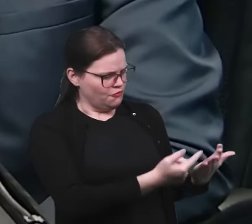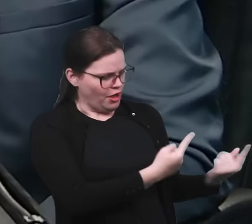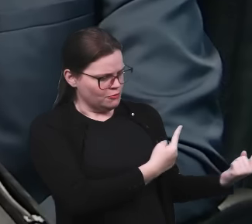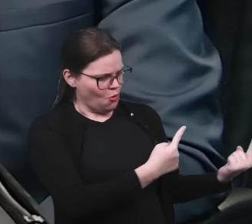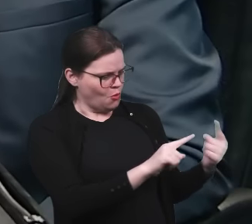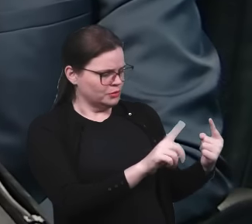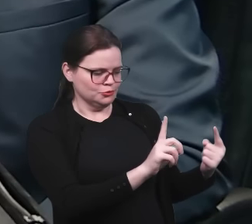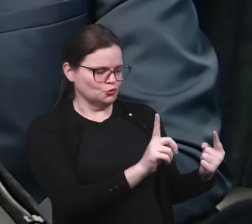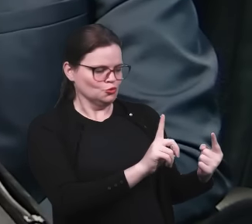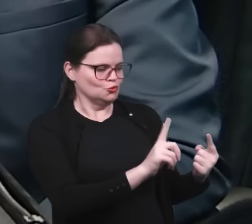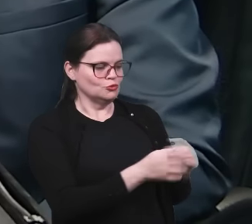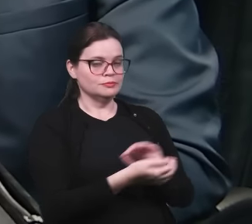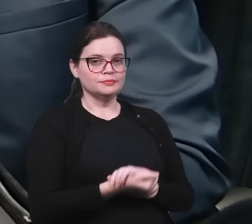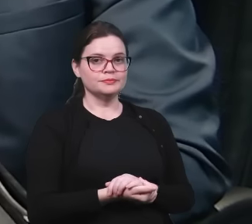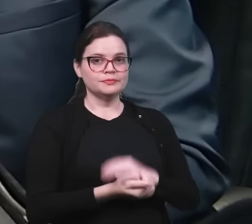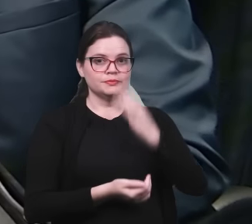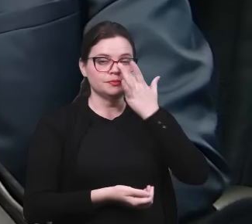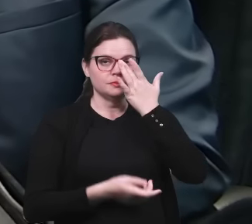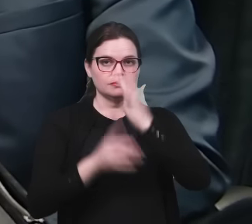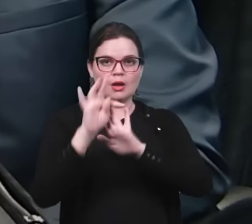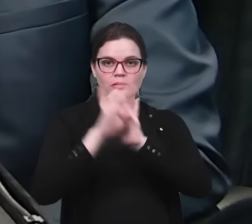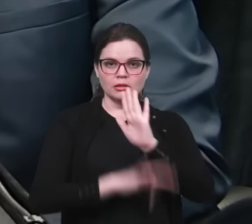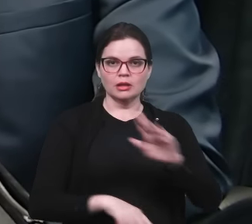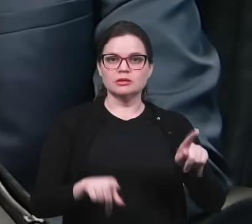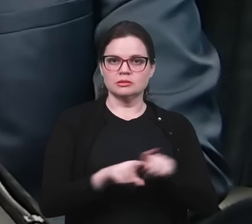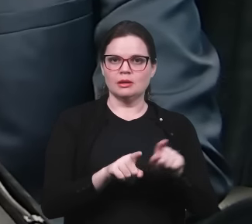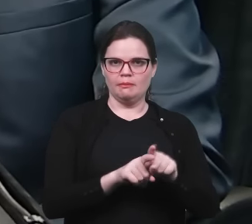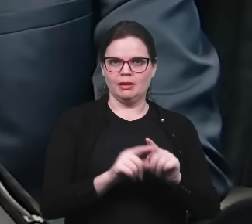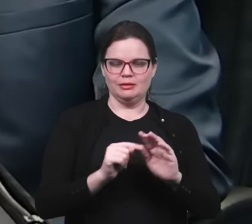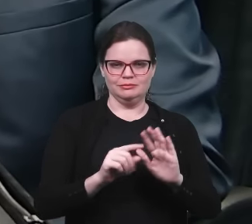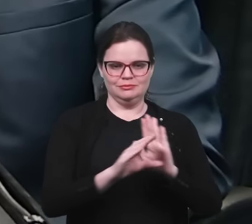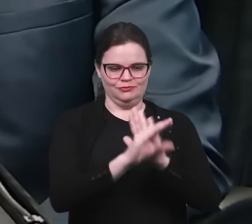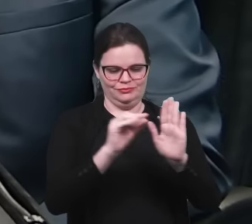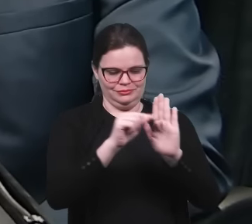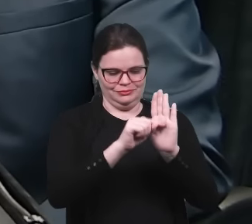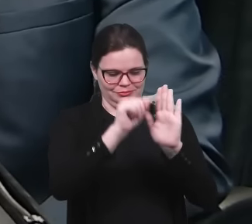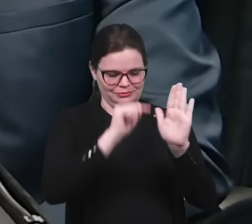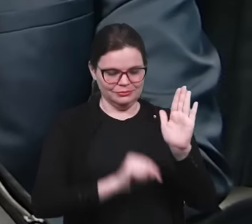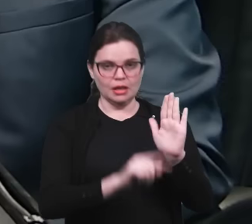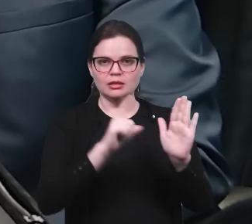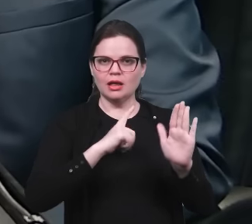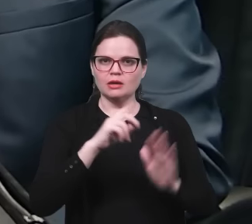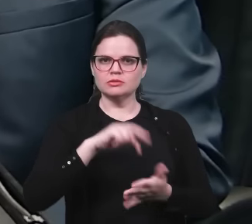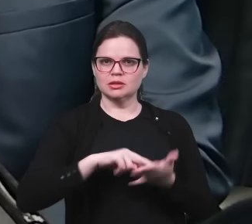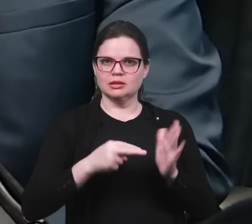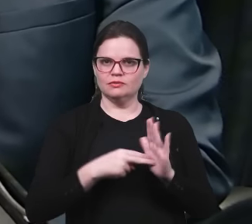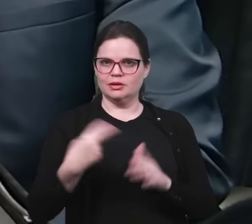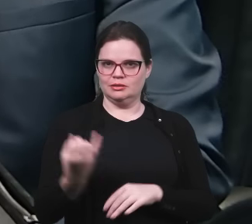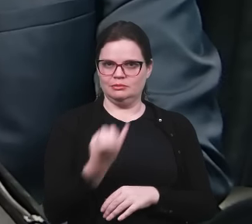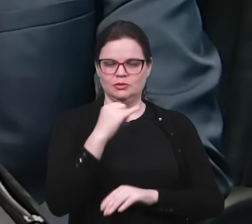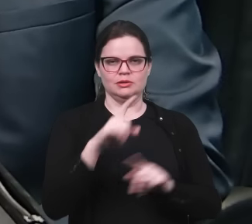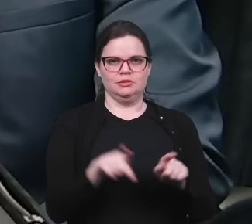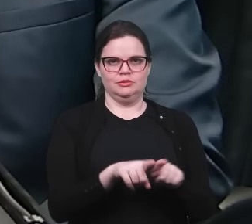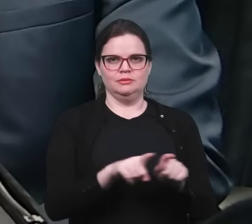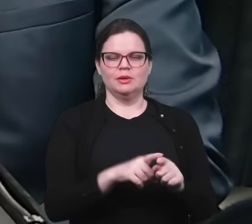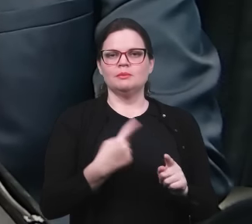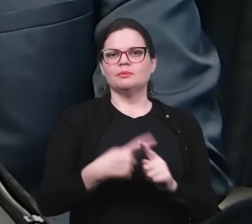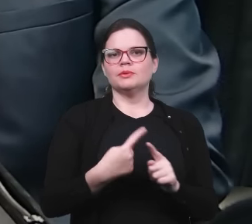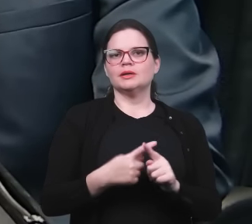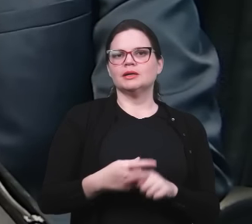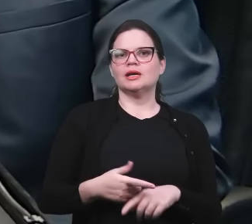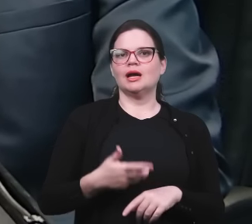ela. Esse texto, também na sequência ali da resposta, ele tem um significado importante, porque a palavra